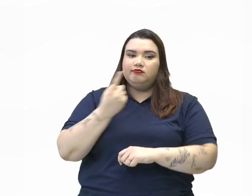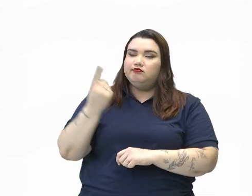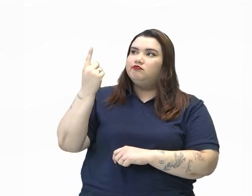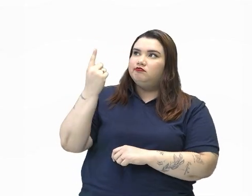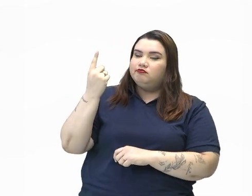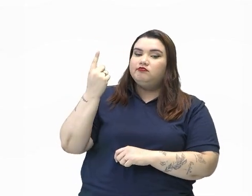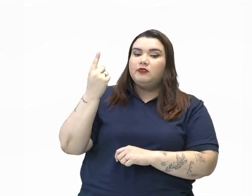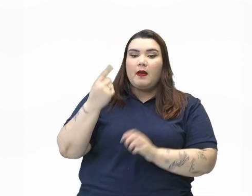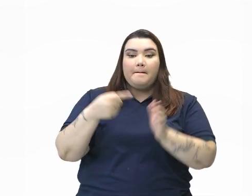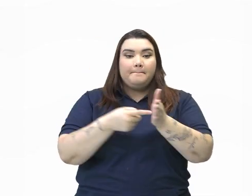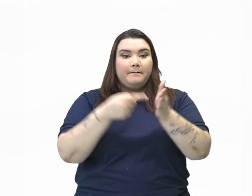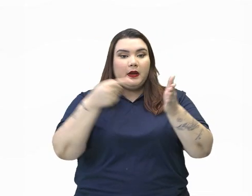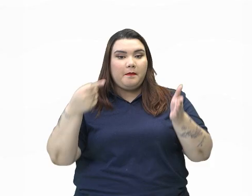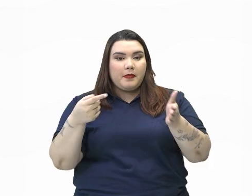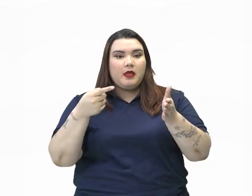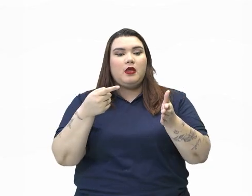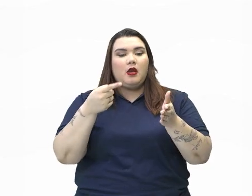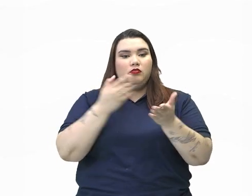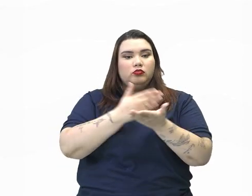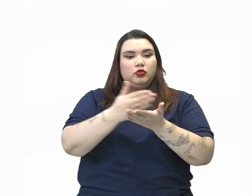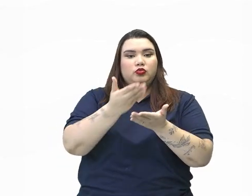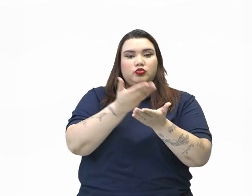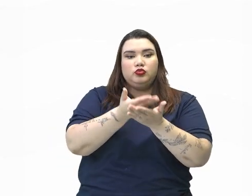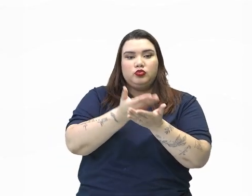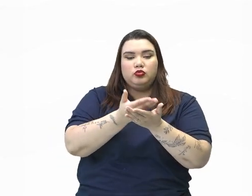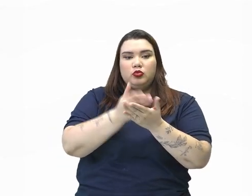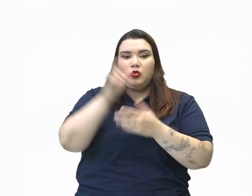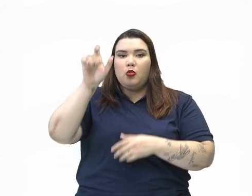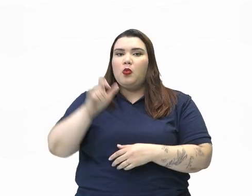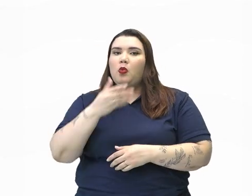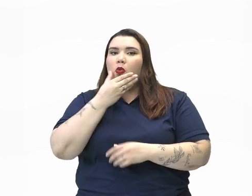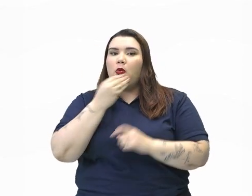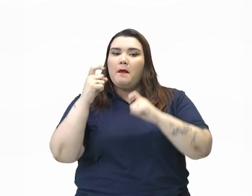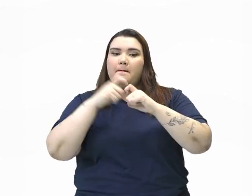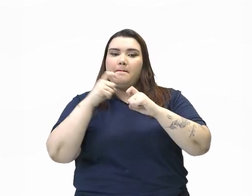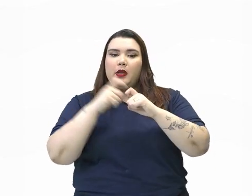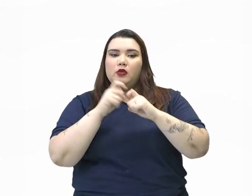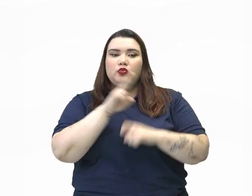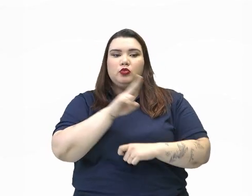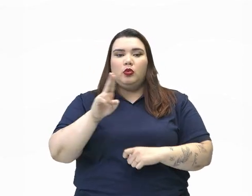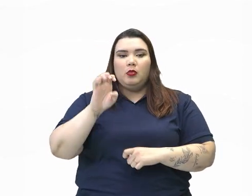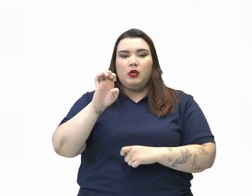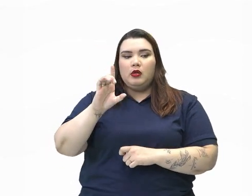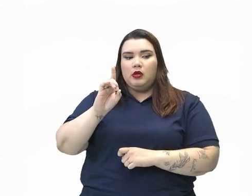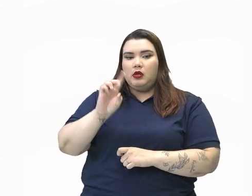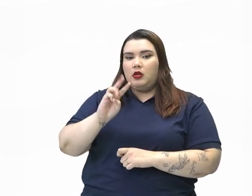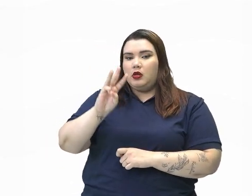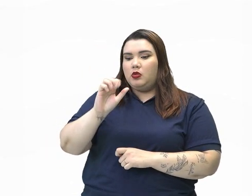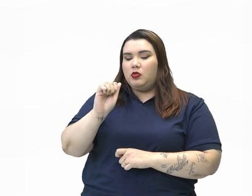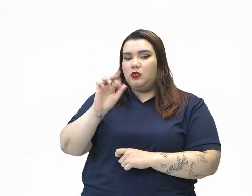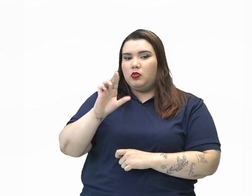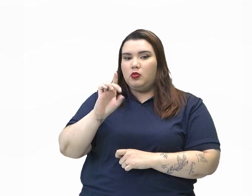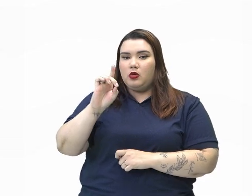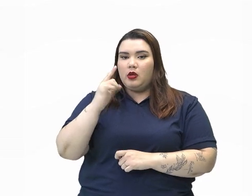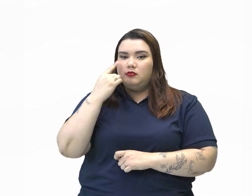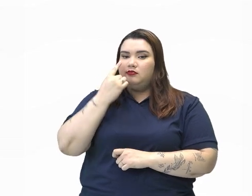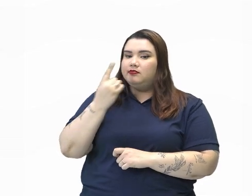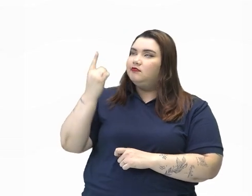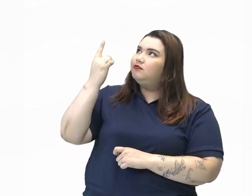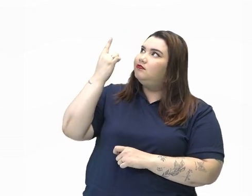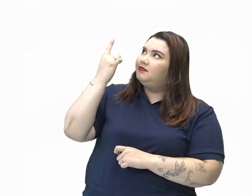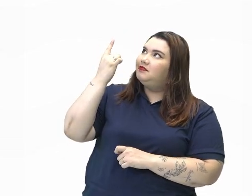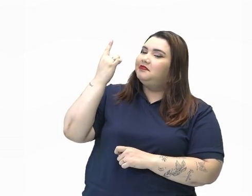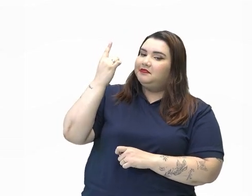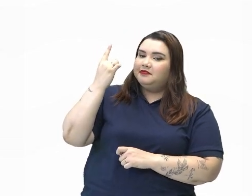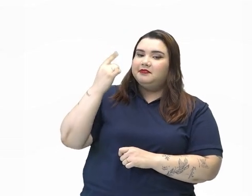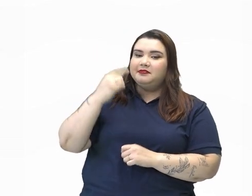vacina surgiu a partir dos estudos realizados por esse médico inglês chamado Edward Jenner, que você observa